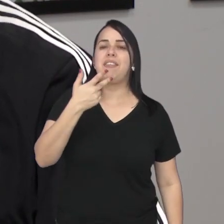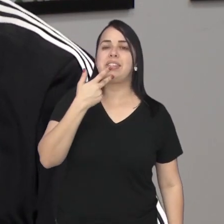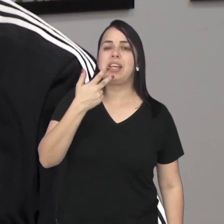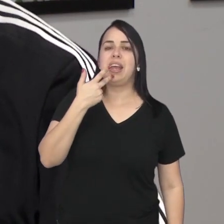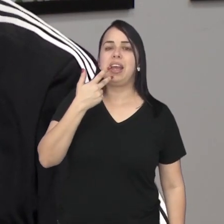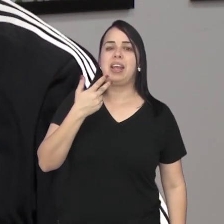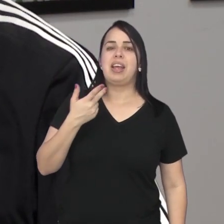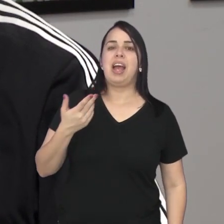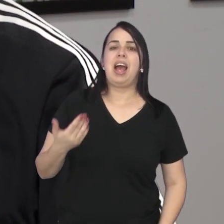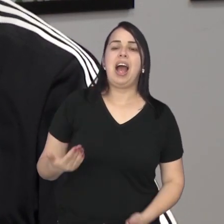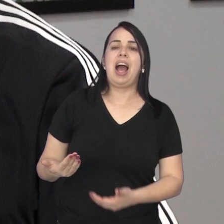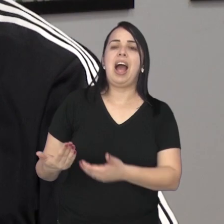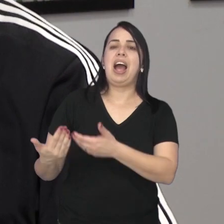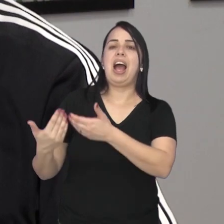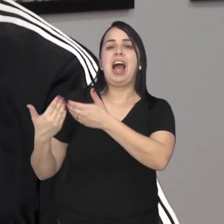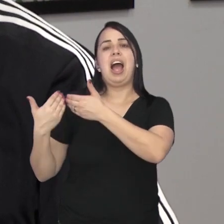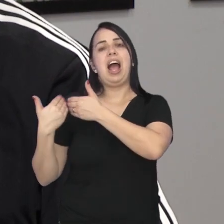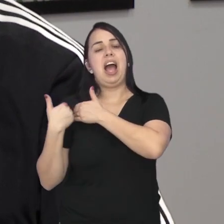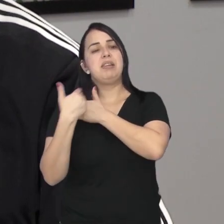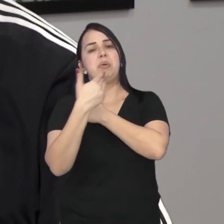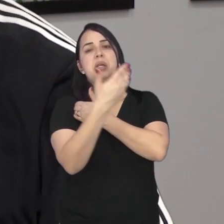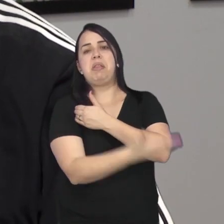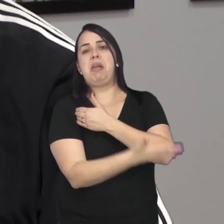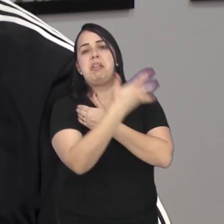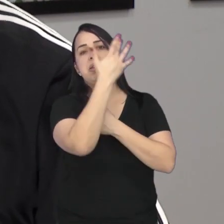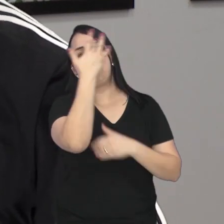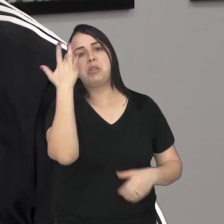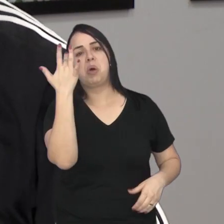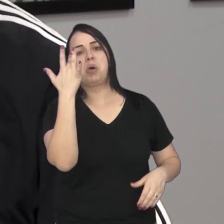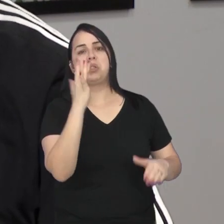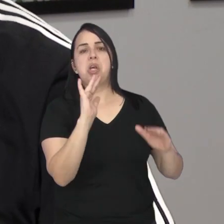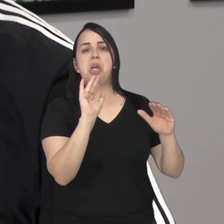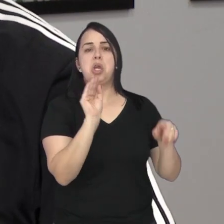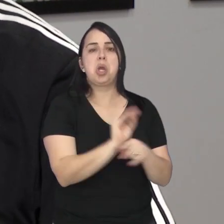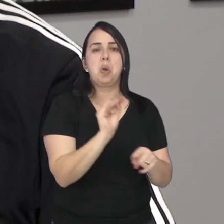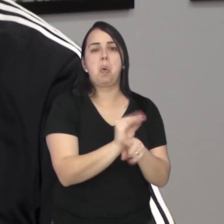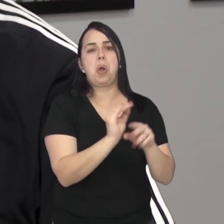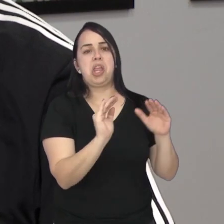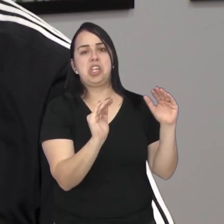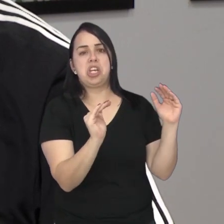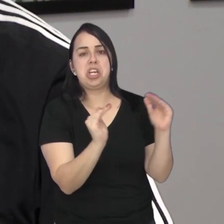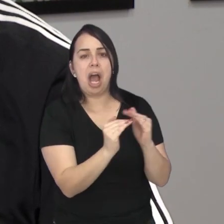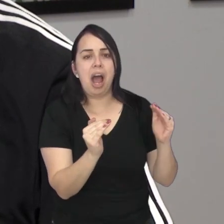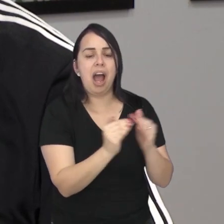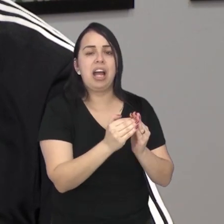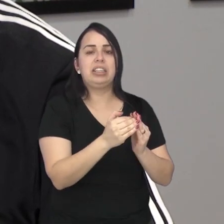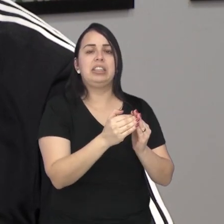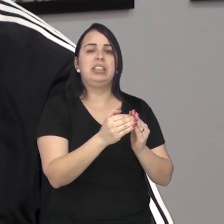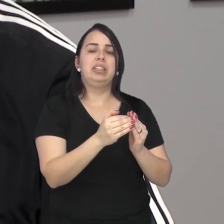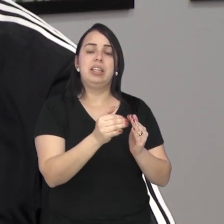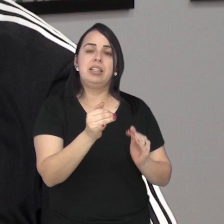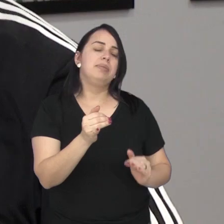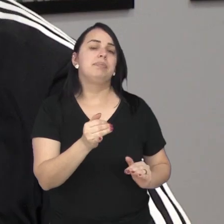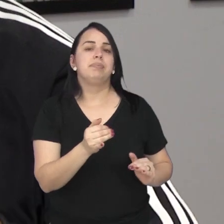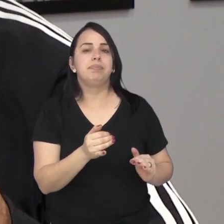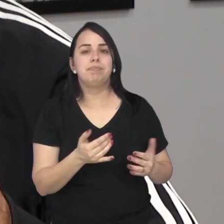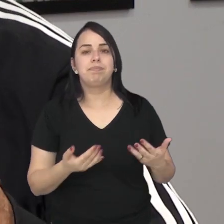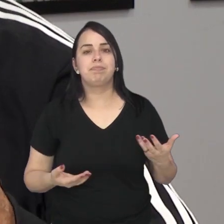né, para o que a gente chama Dona Maria, né, que é a dona de casa, na medida em que